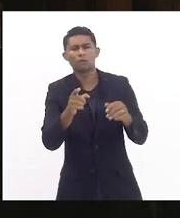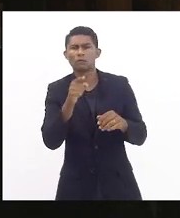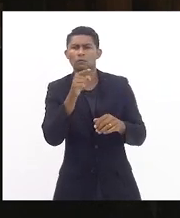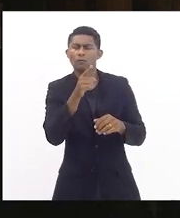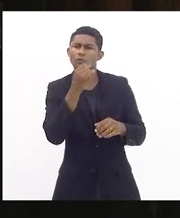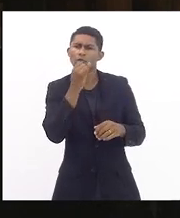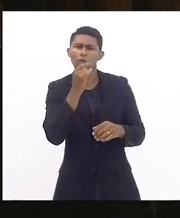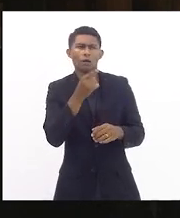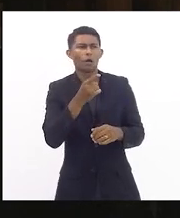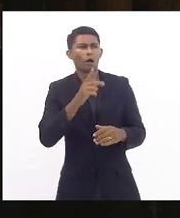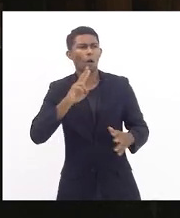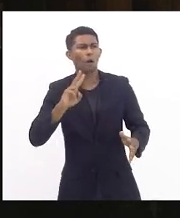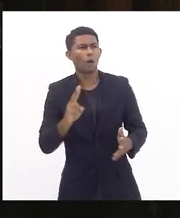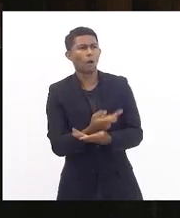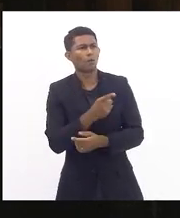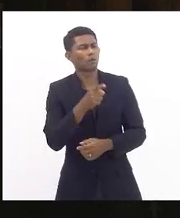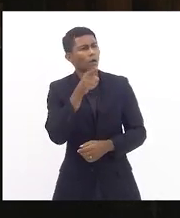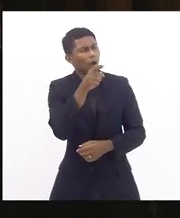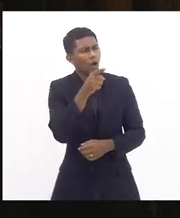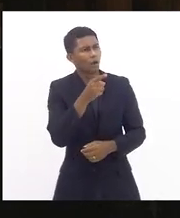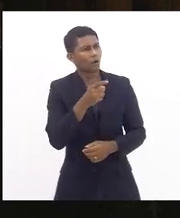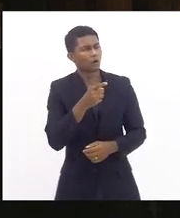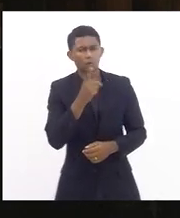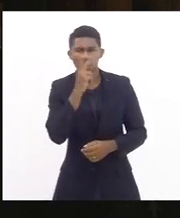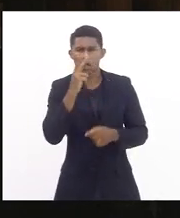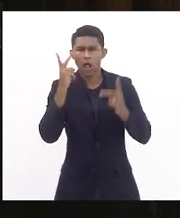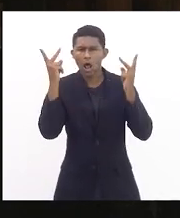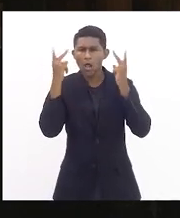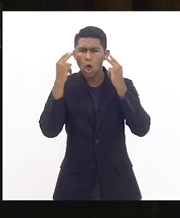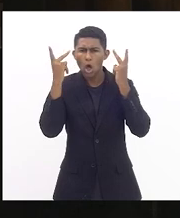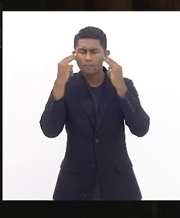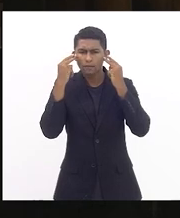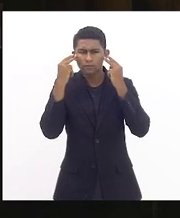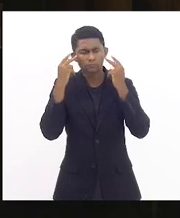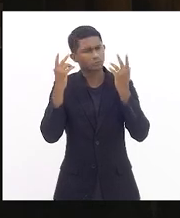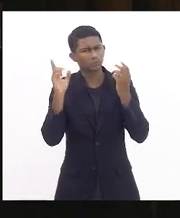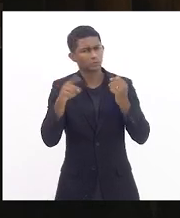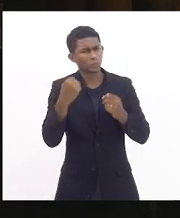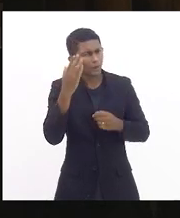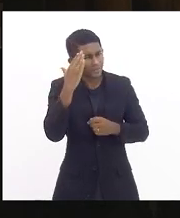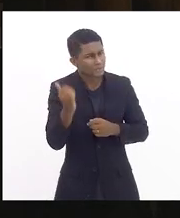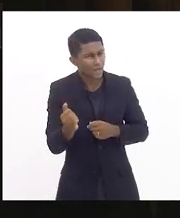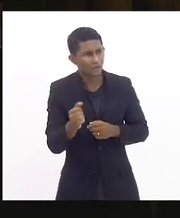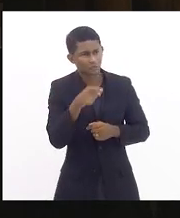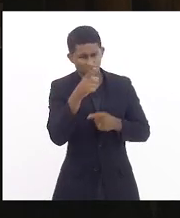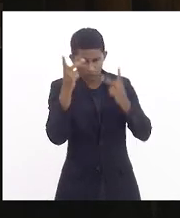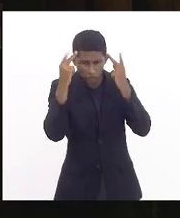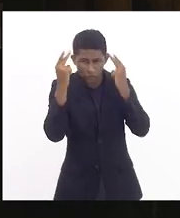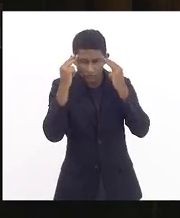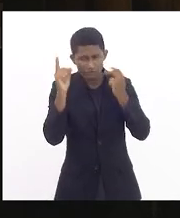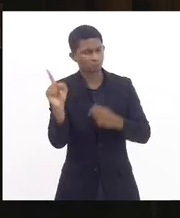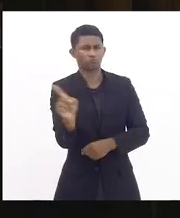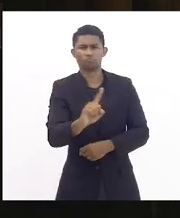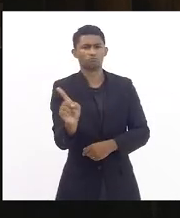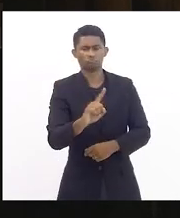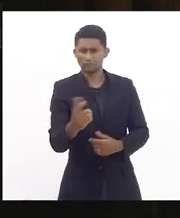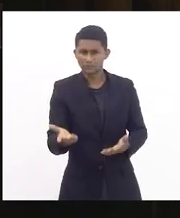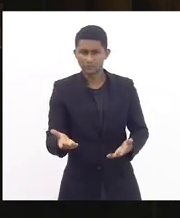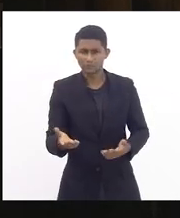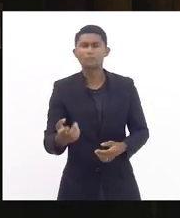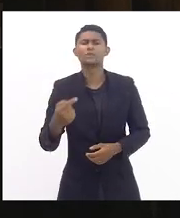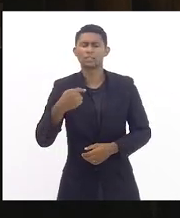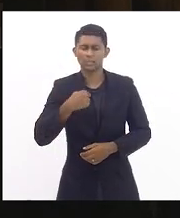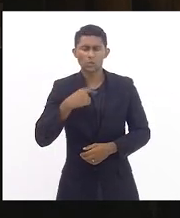no meio desse filme como se fosse uma coisa comum. E nós sabemos que não é uma coisa comum. Eu, como membro